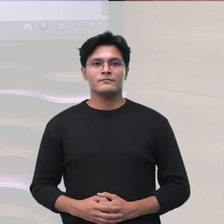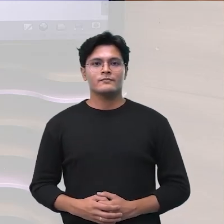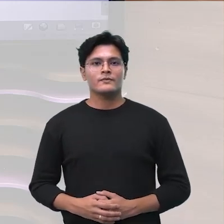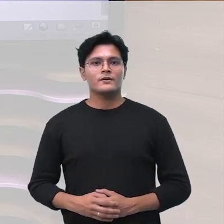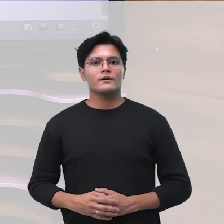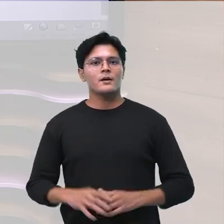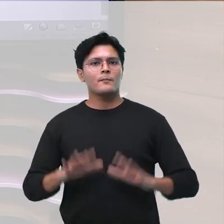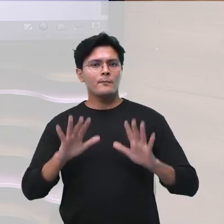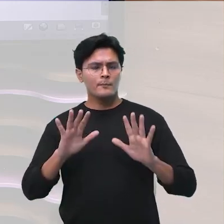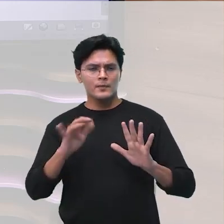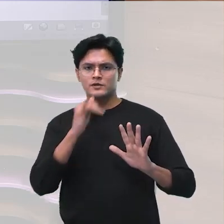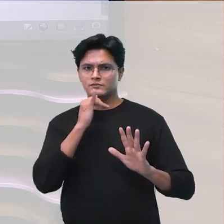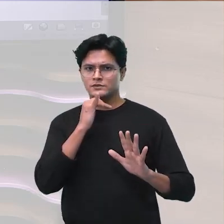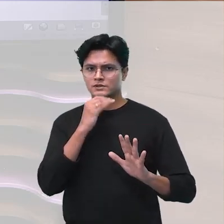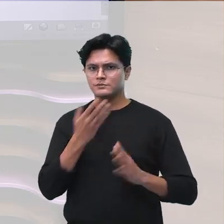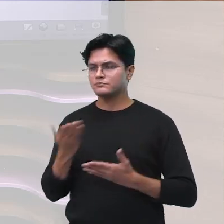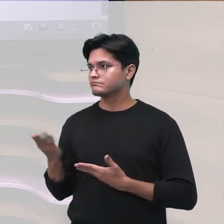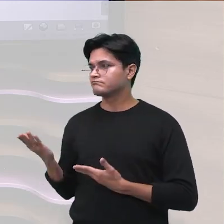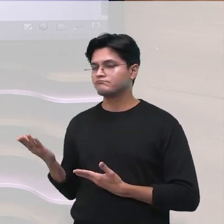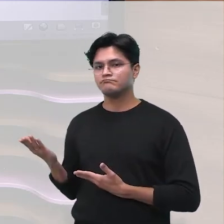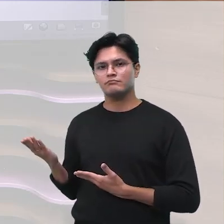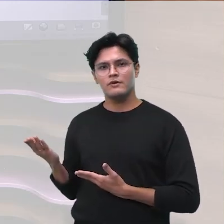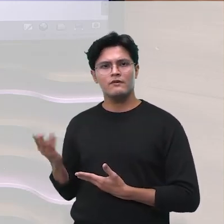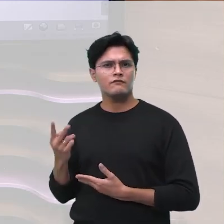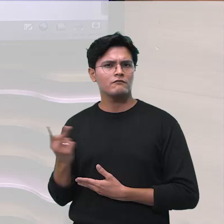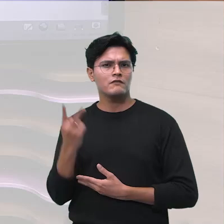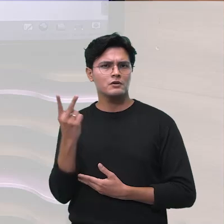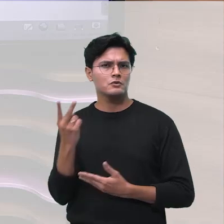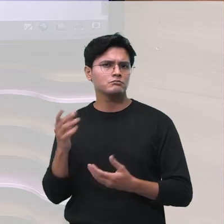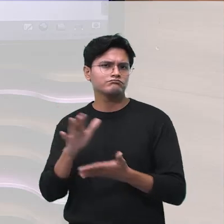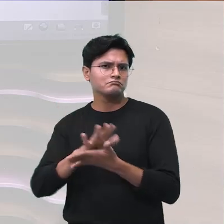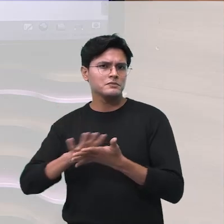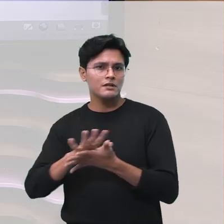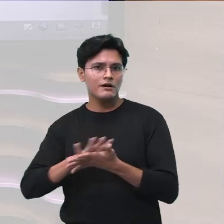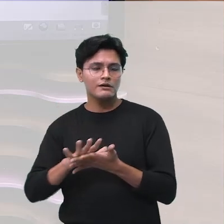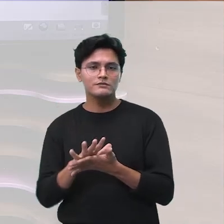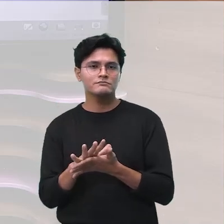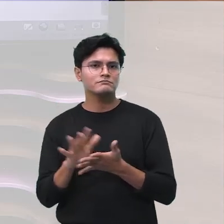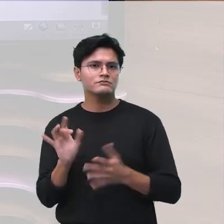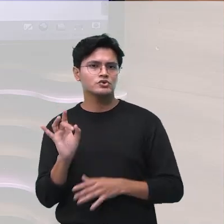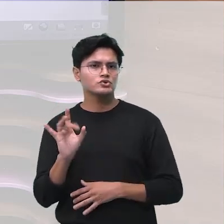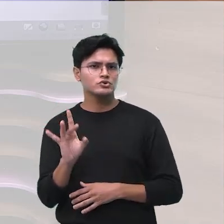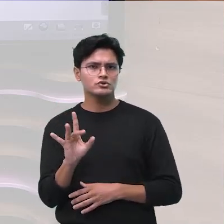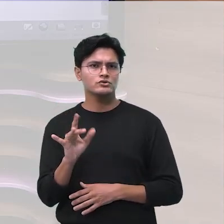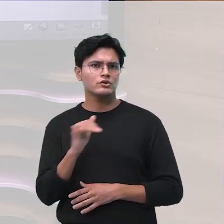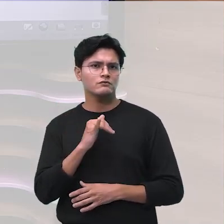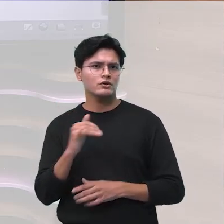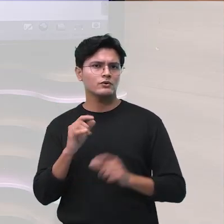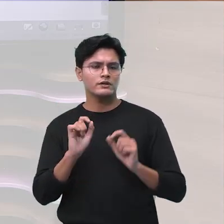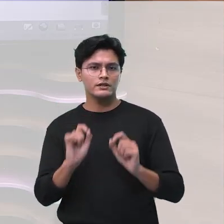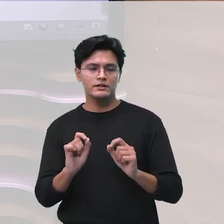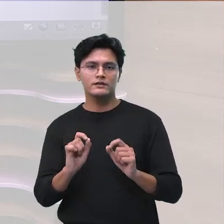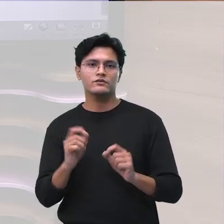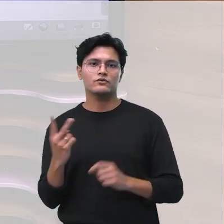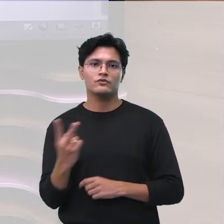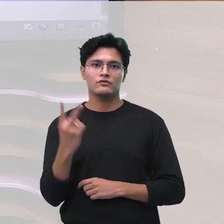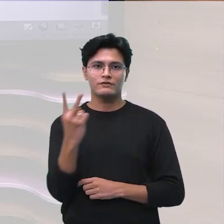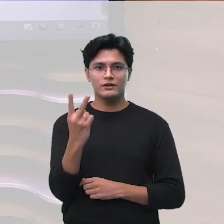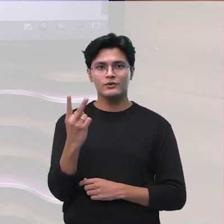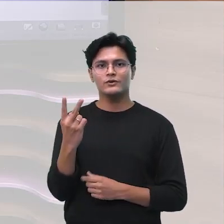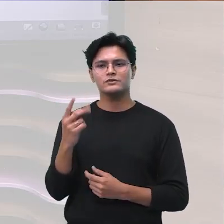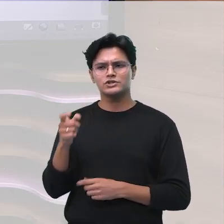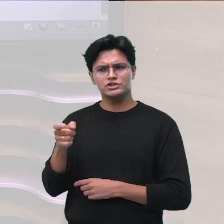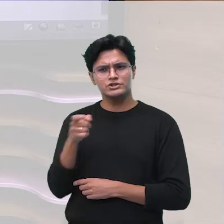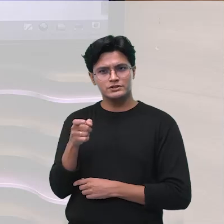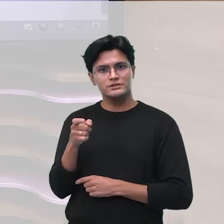que nesse caso, ele não deu nenhum valor para nós. Ele apenas disse que o valor do ângulo é um valor x. Então, tanto A,